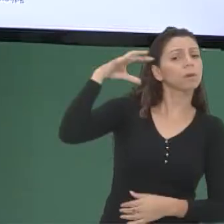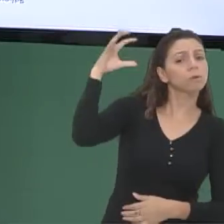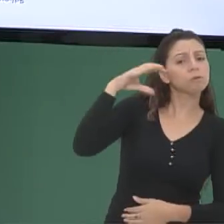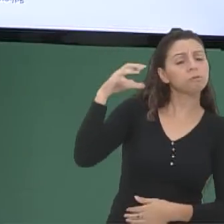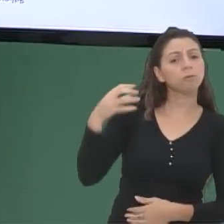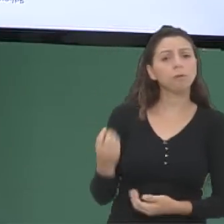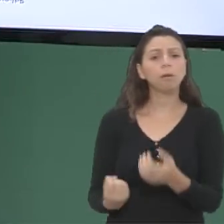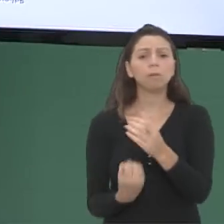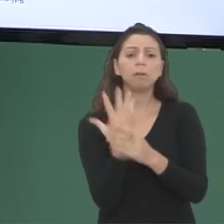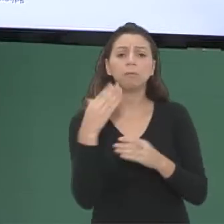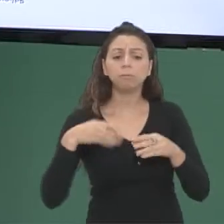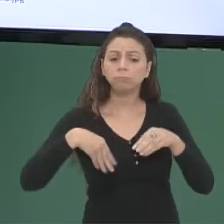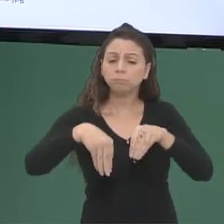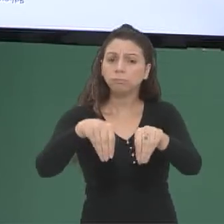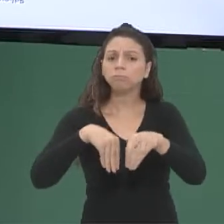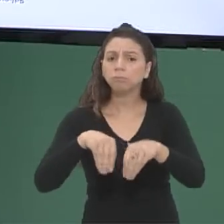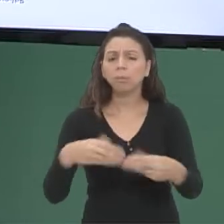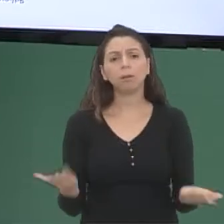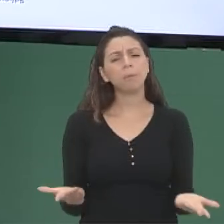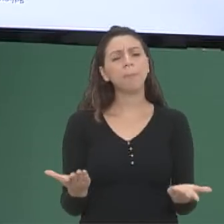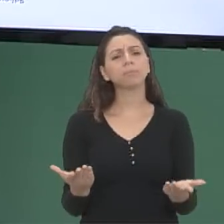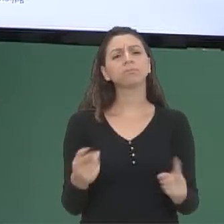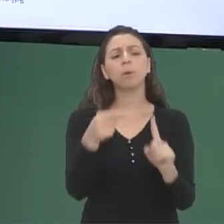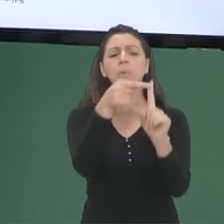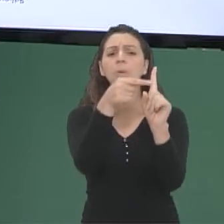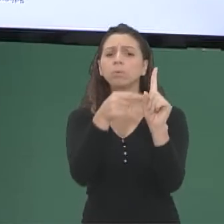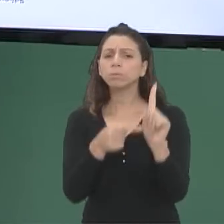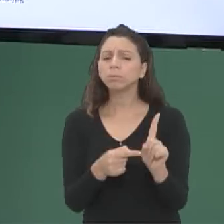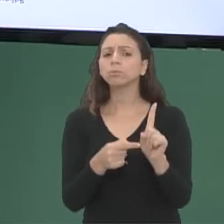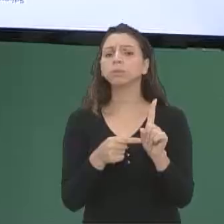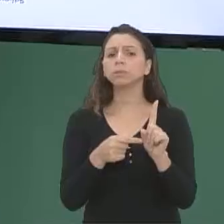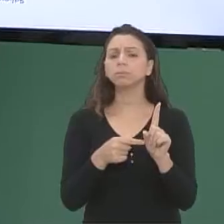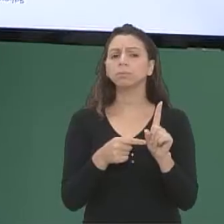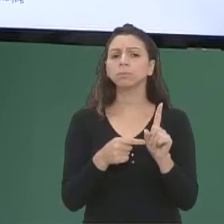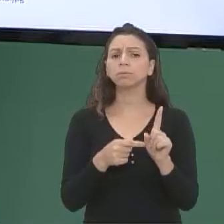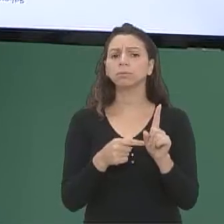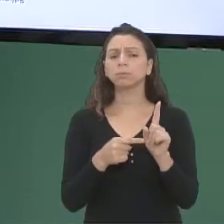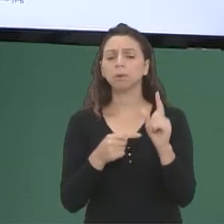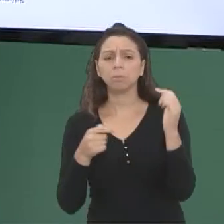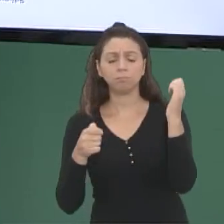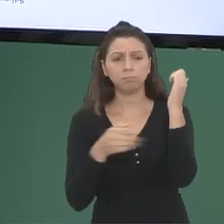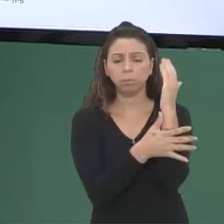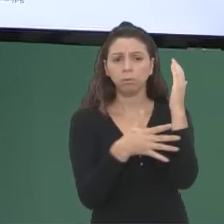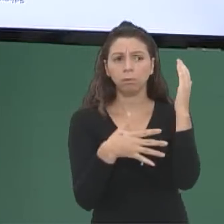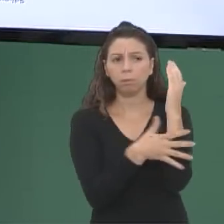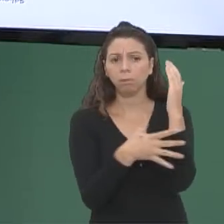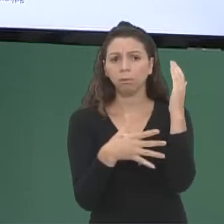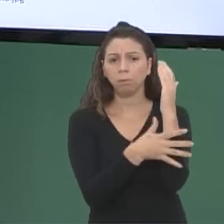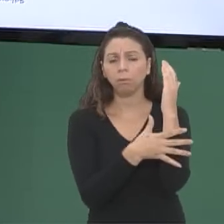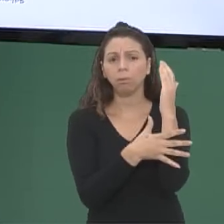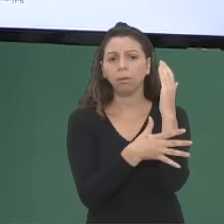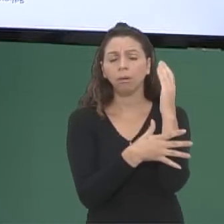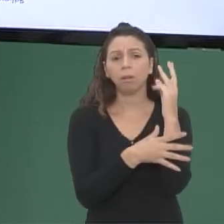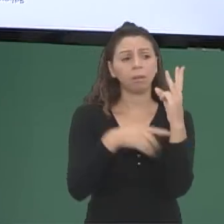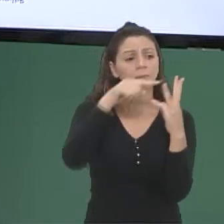nosso solo. Mas quais são os tipos de intemperismo? O físico, o biológico e o químico. A